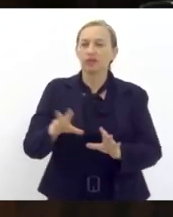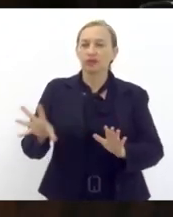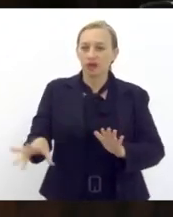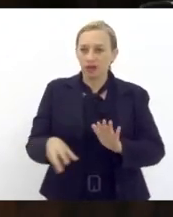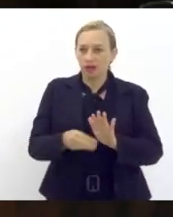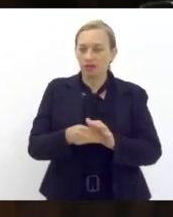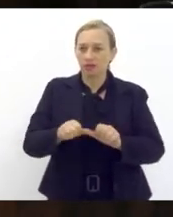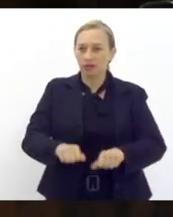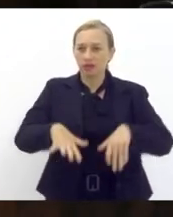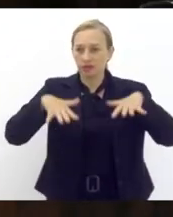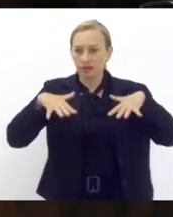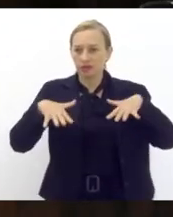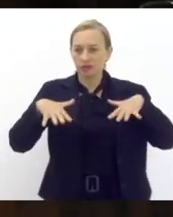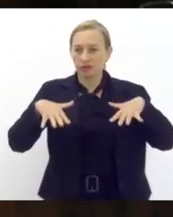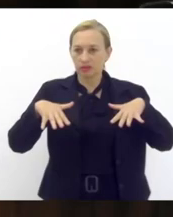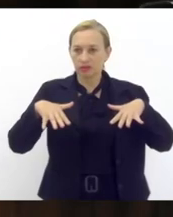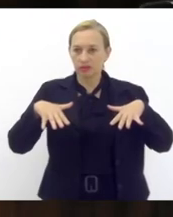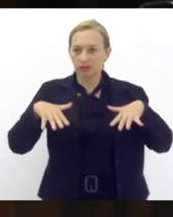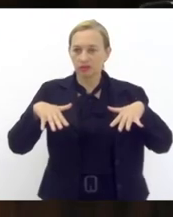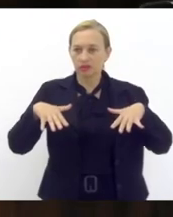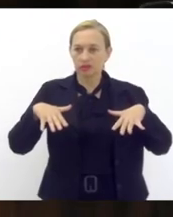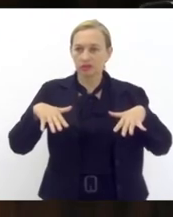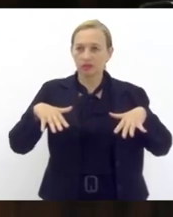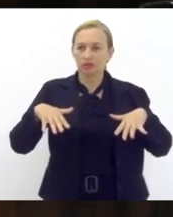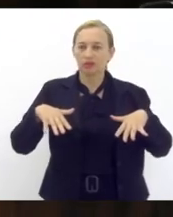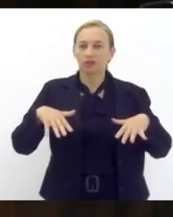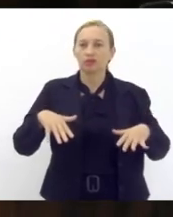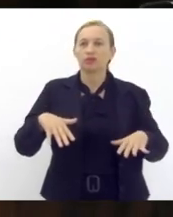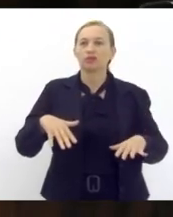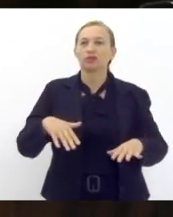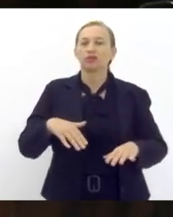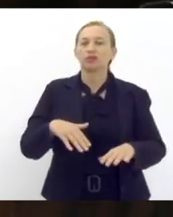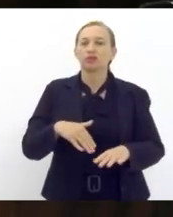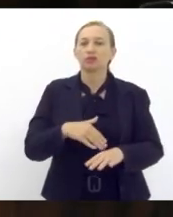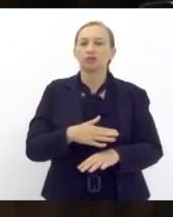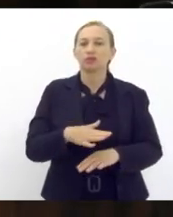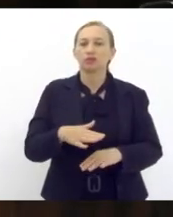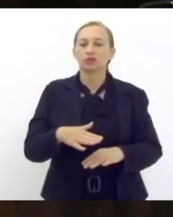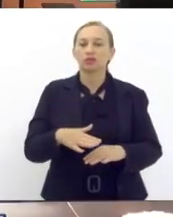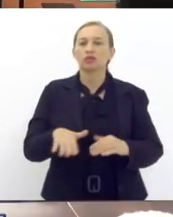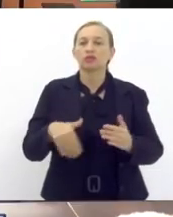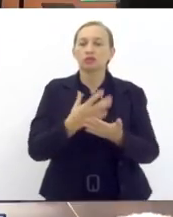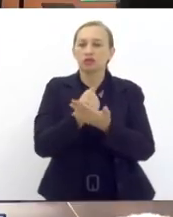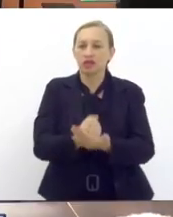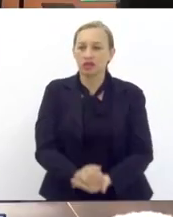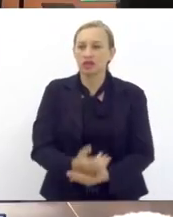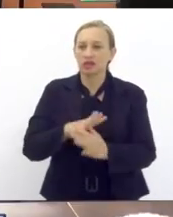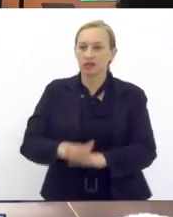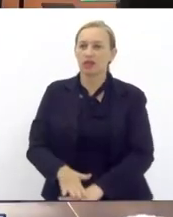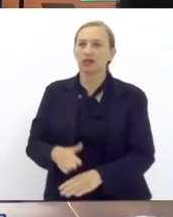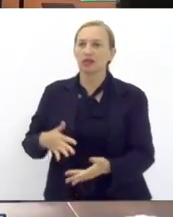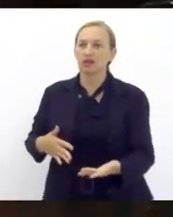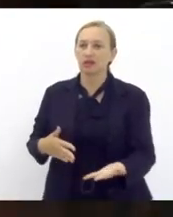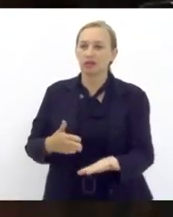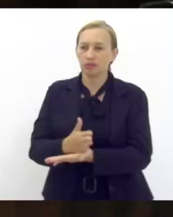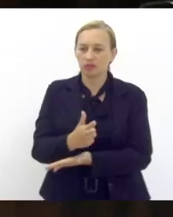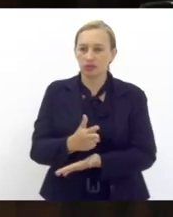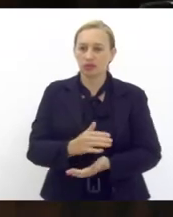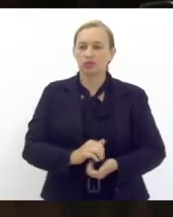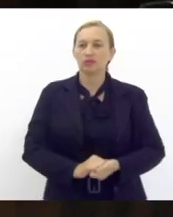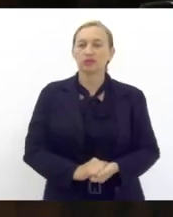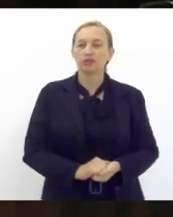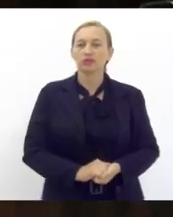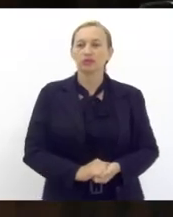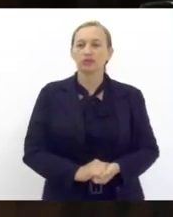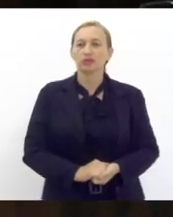de plenário. Com pareceres favoráveis. Os senhores que aprovam, permaneçam como estão.